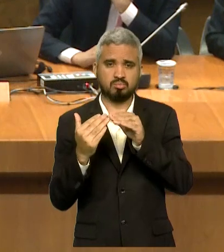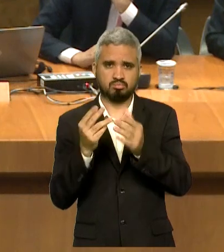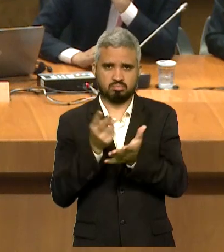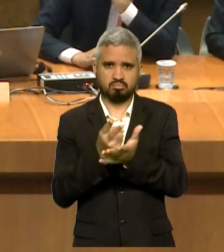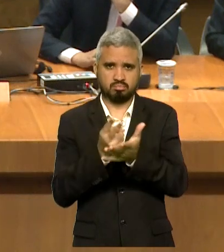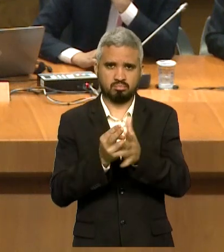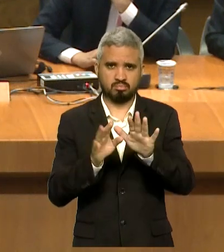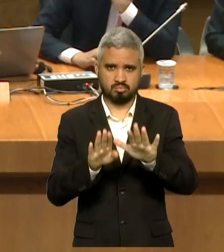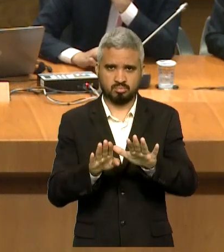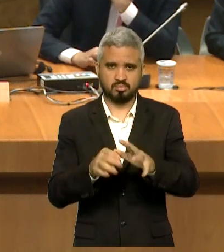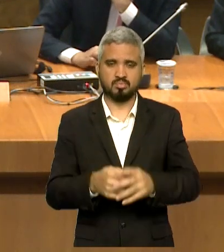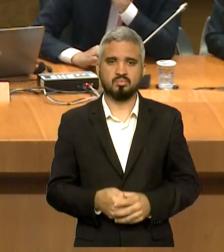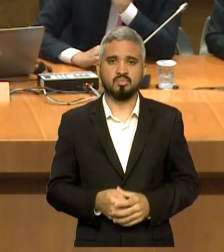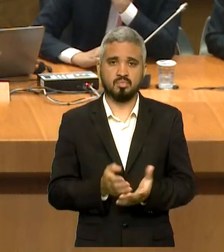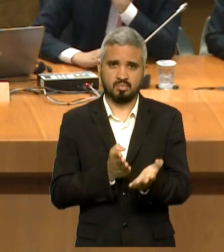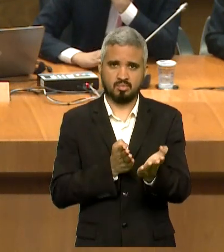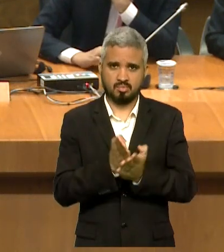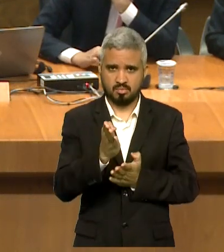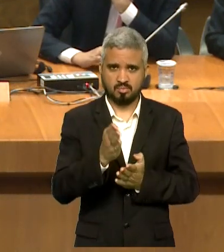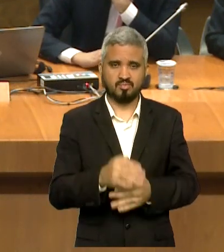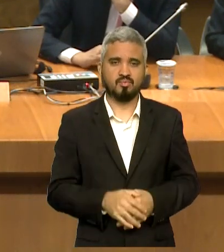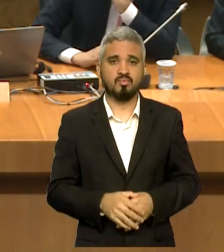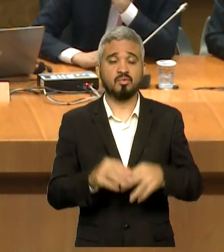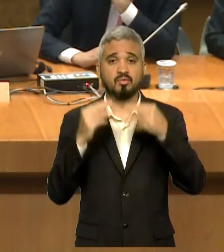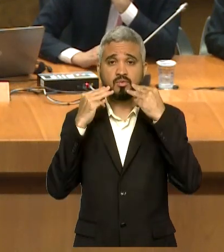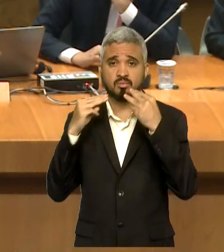Será encaminhada a mensagem